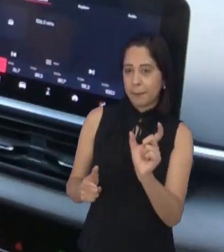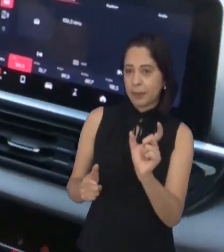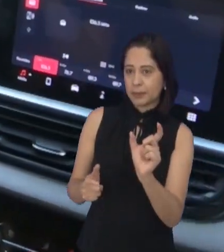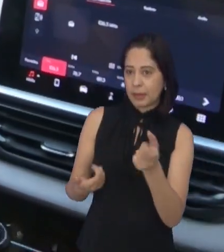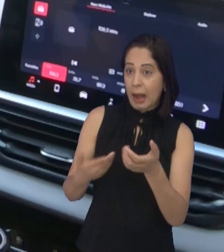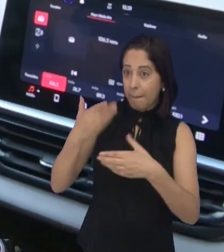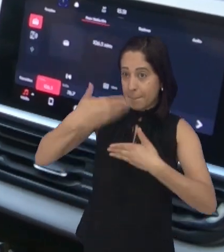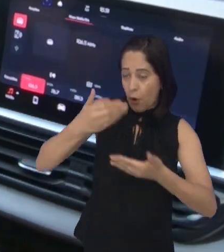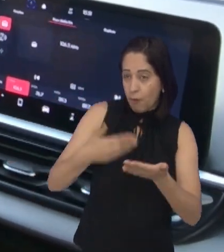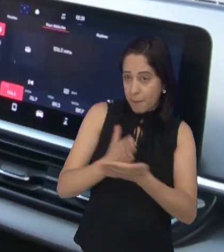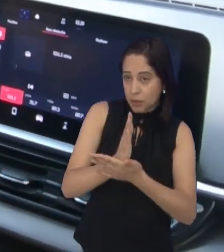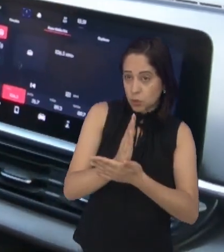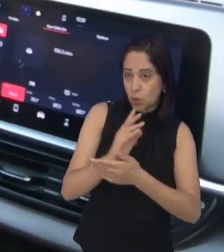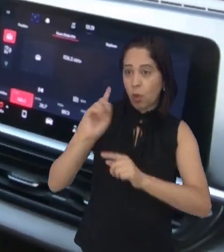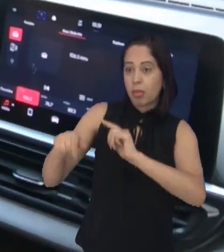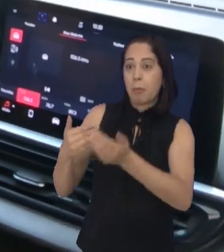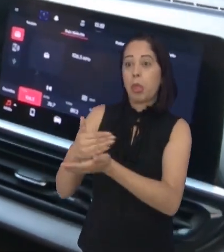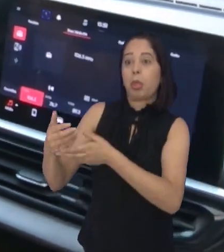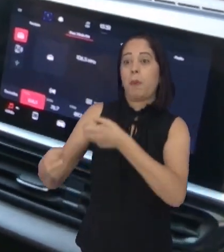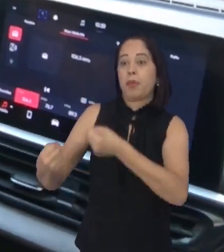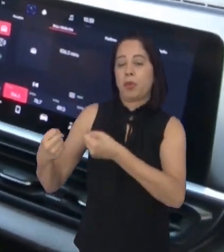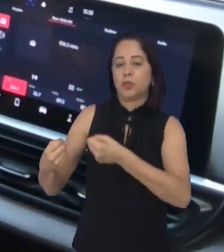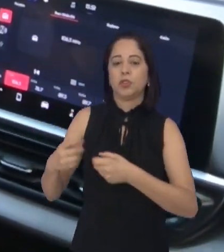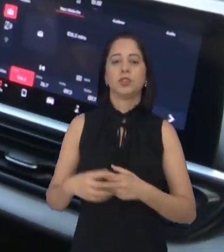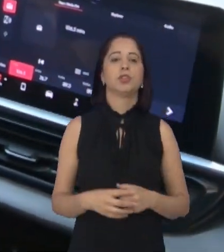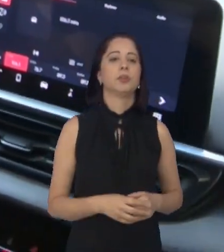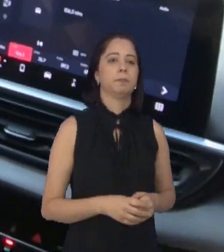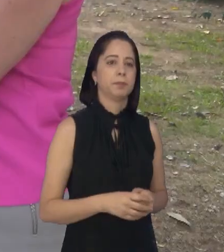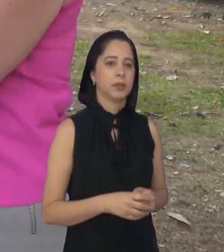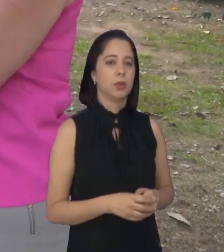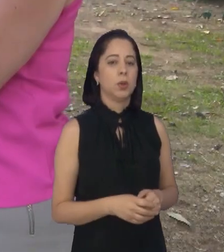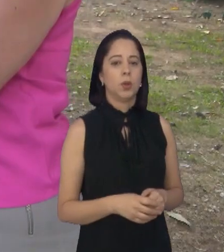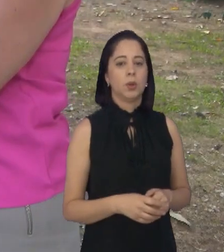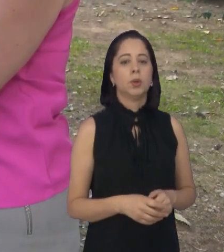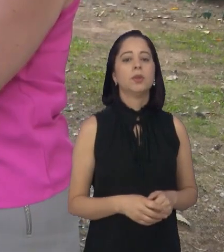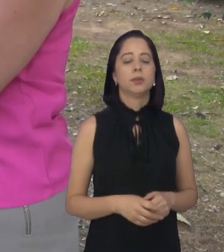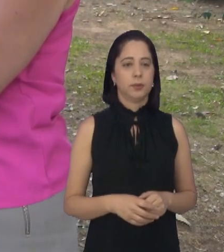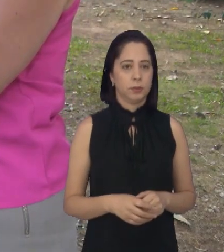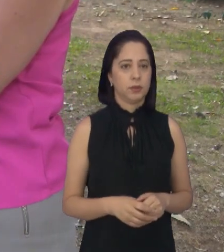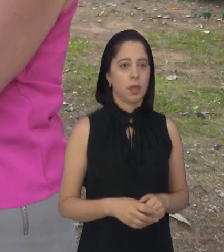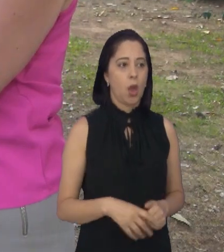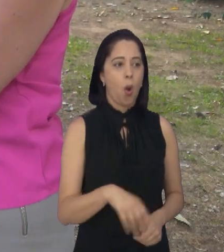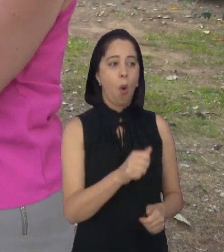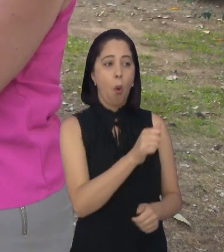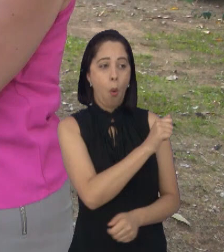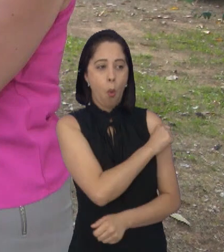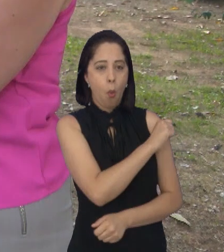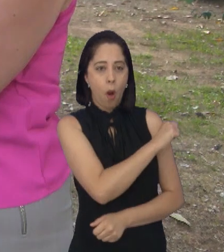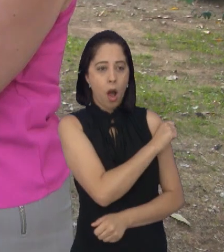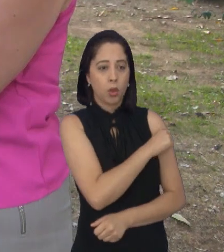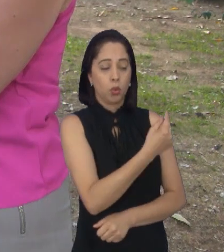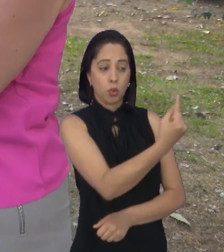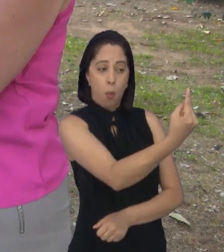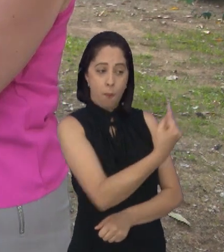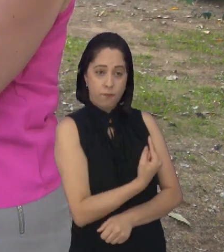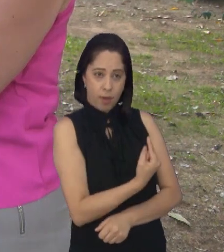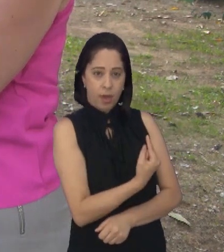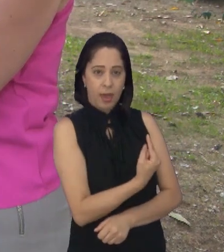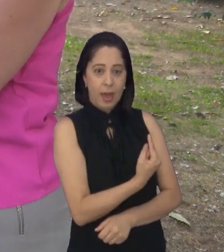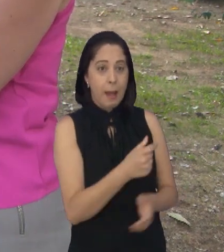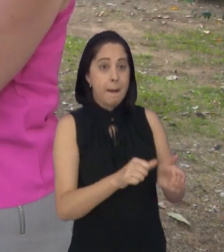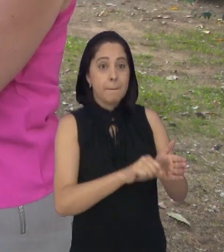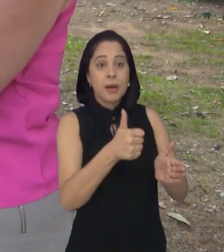reaprender a dirigir. Por que é diferente? O aluno, quando ele vem pro treinamento, a primeira coisa que ele senta, ele quer